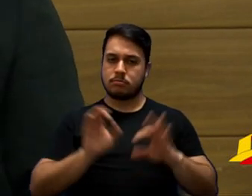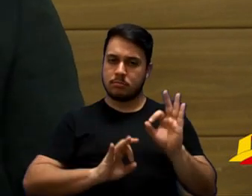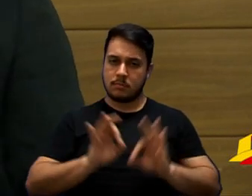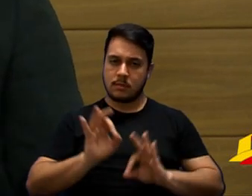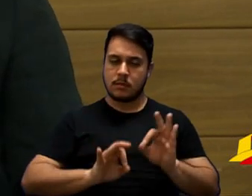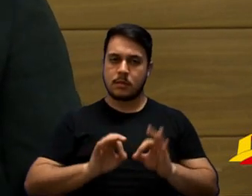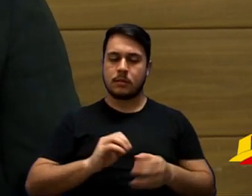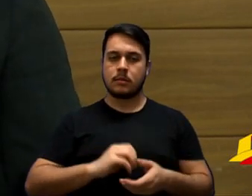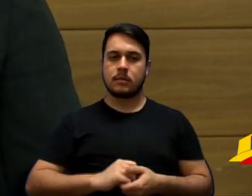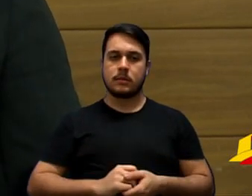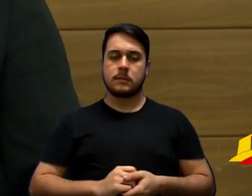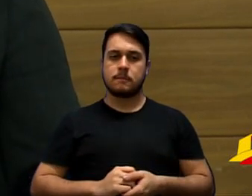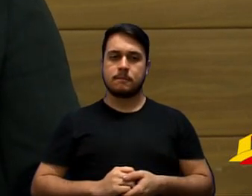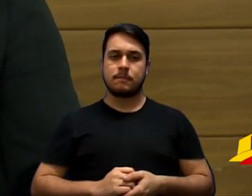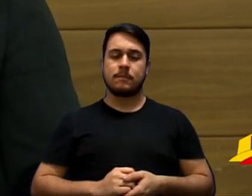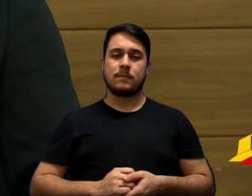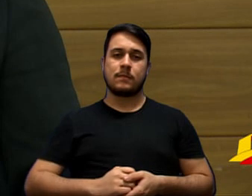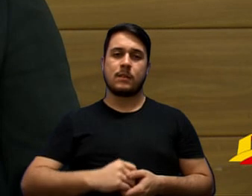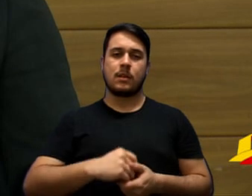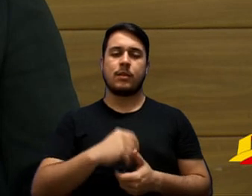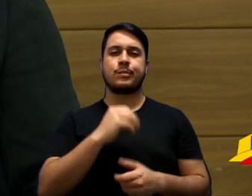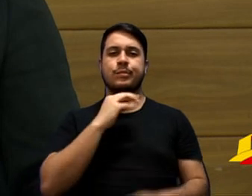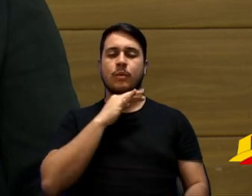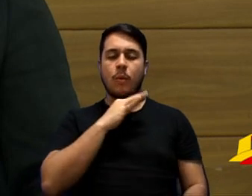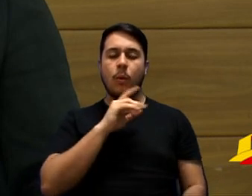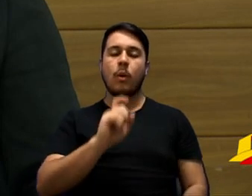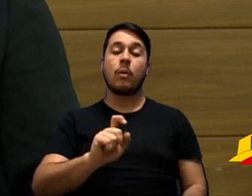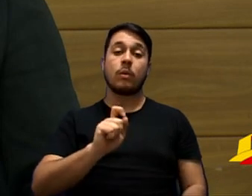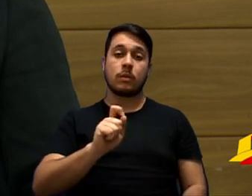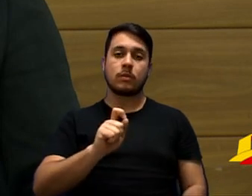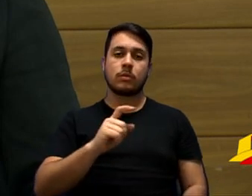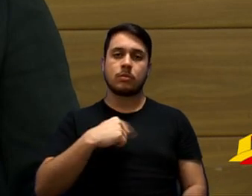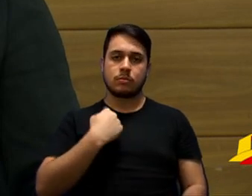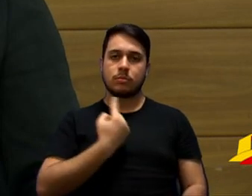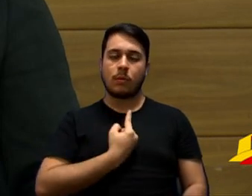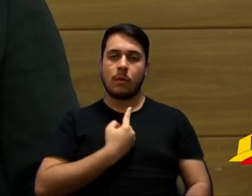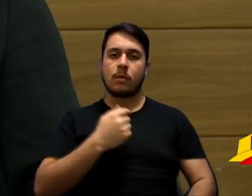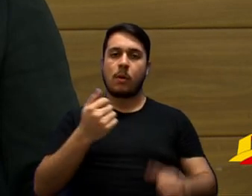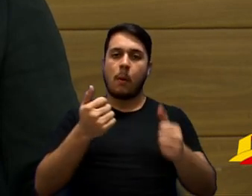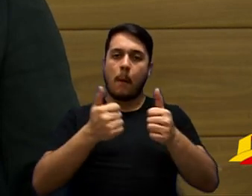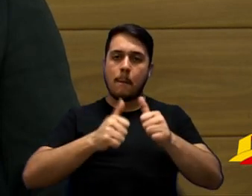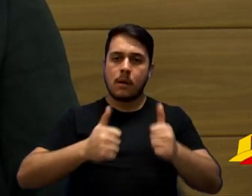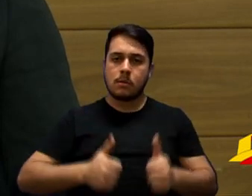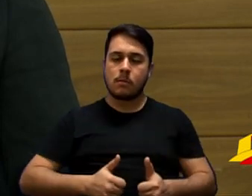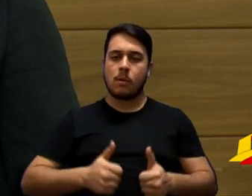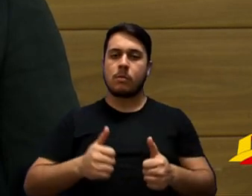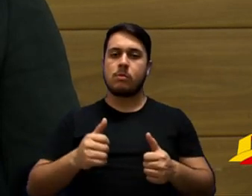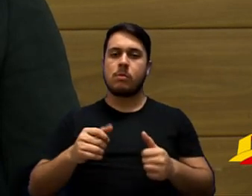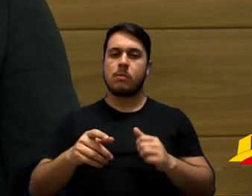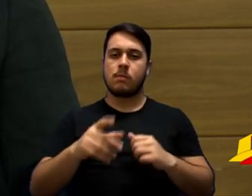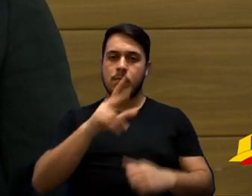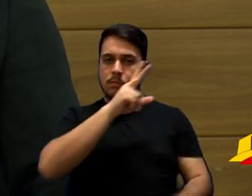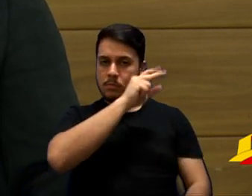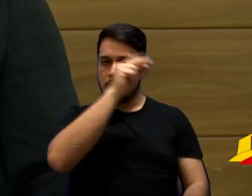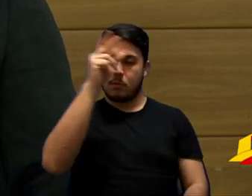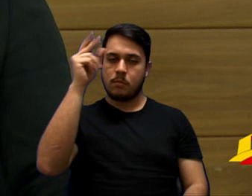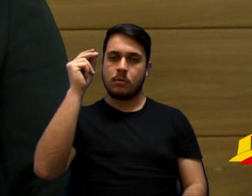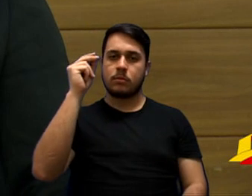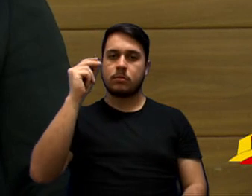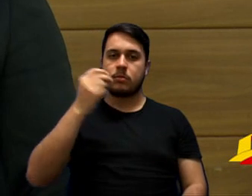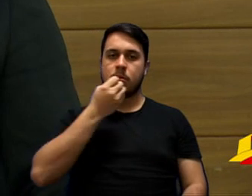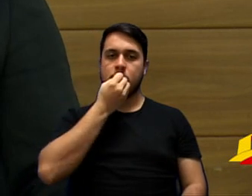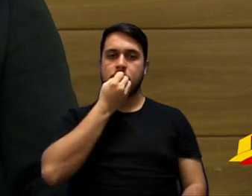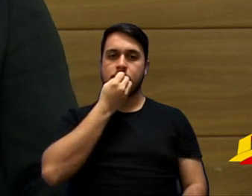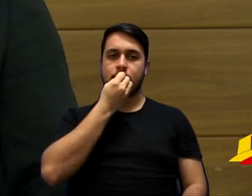que dói é saber que nós temos um património que ele é público e está sendo mal utilizado pra ainda fazer um mau negócio né não mas é um bom